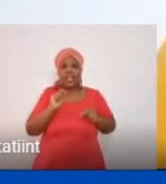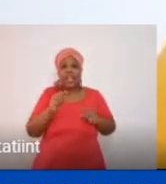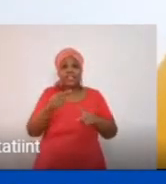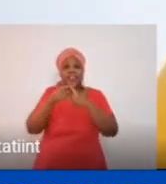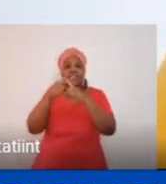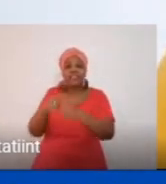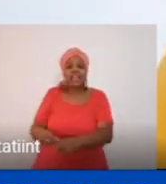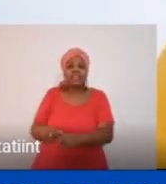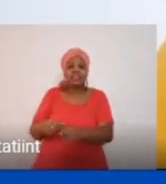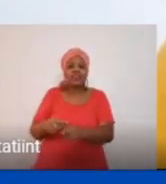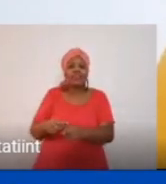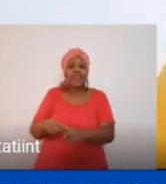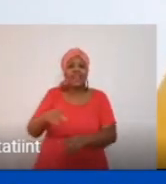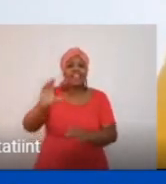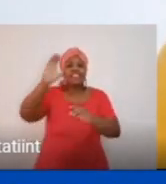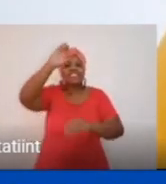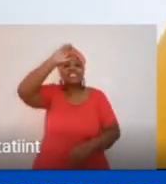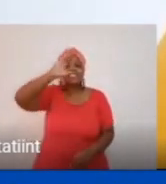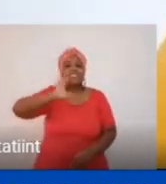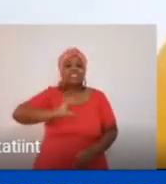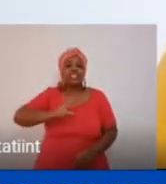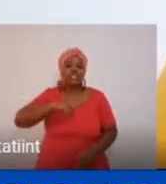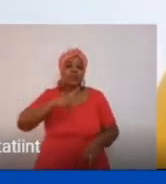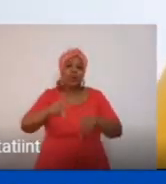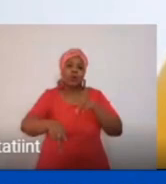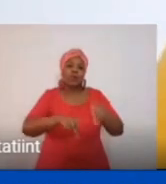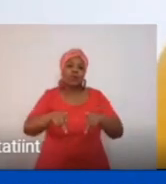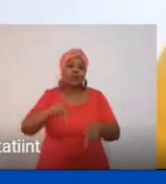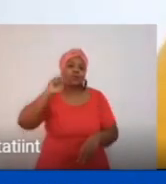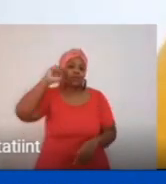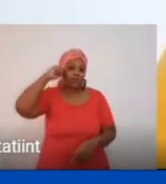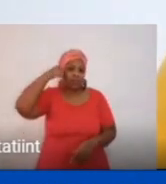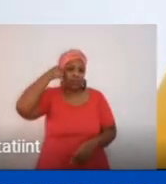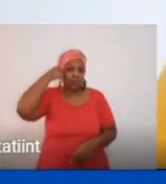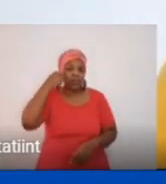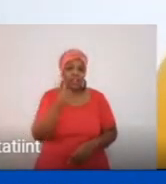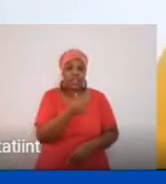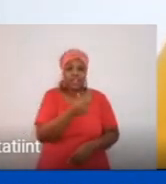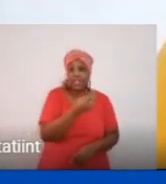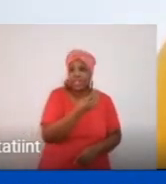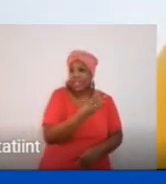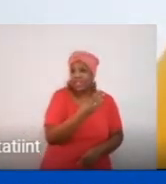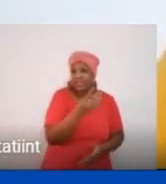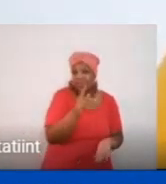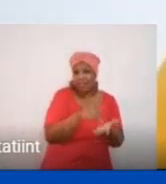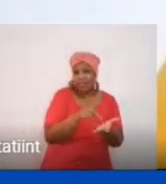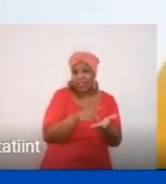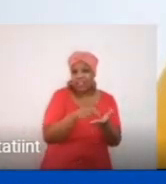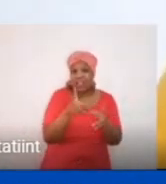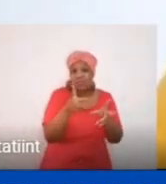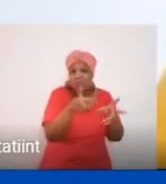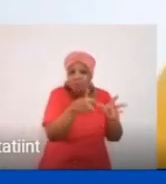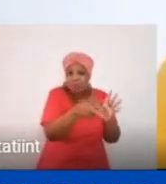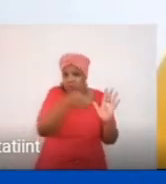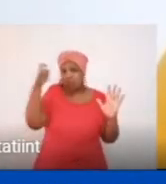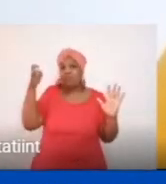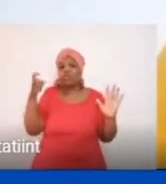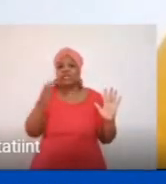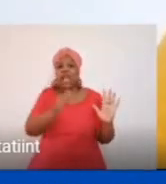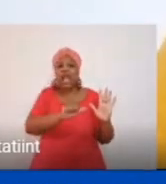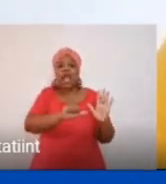da cidadania para a população negra egressa da escravidão, e o 13 de maio busca, na verdade, sequestrar o protagonismo da